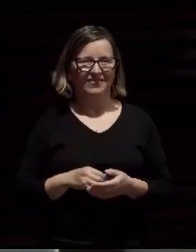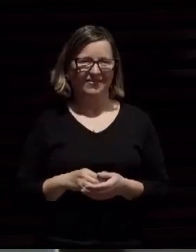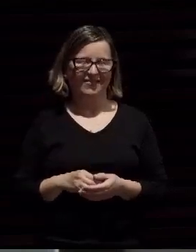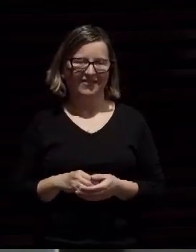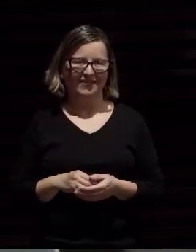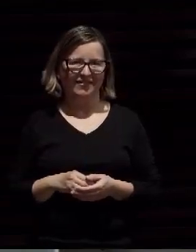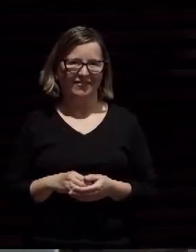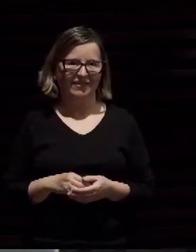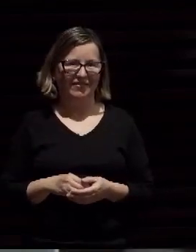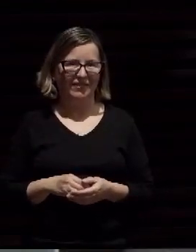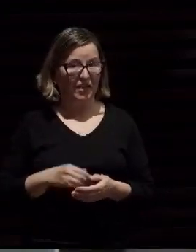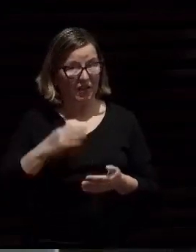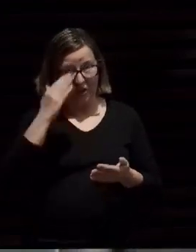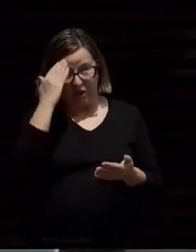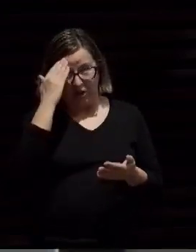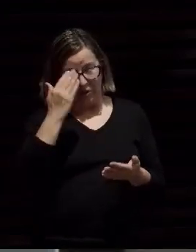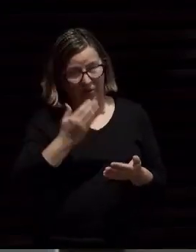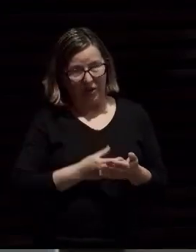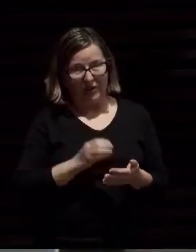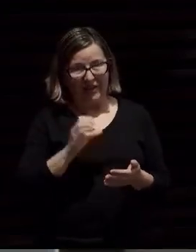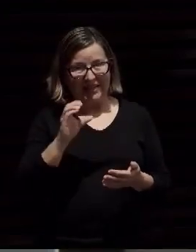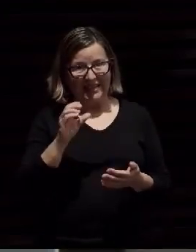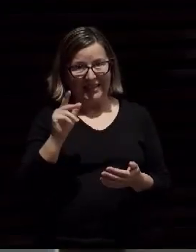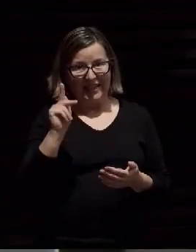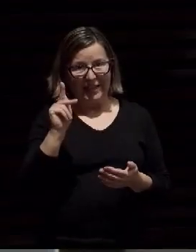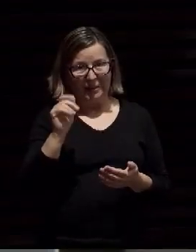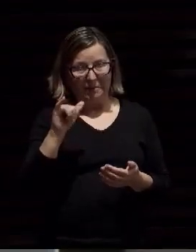Eu não creio nessa CPI